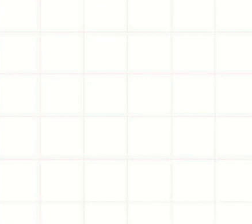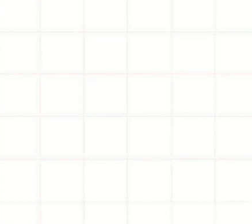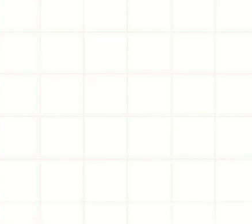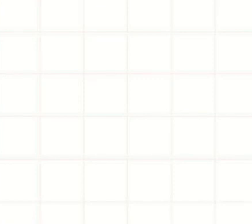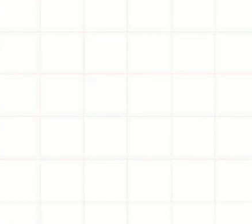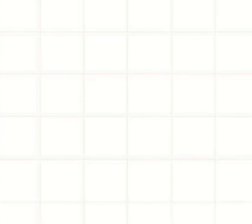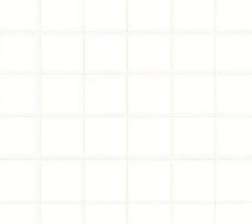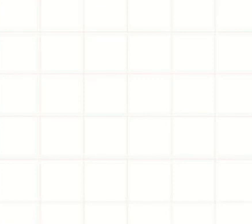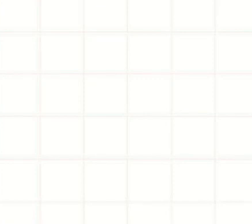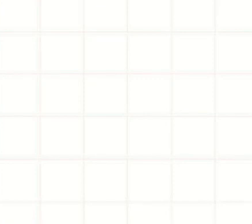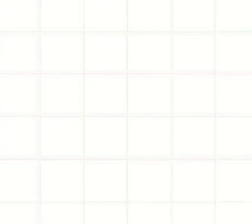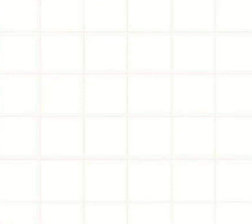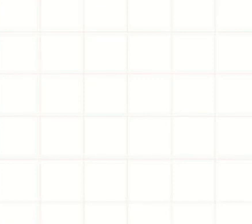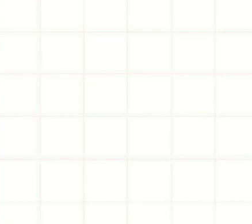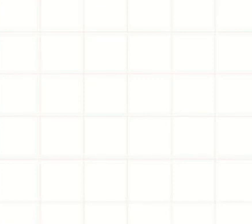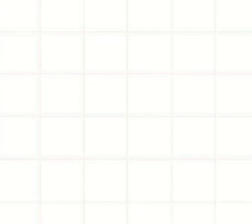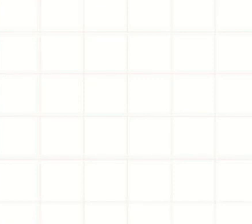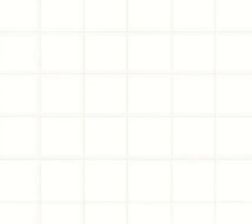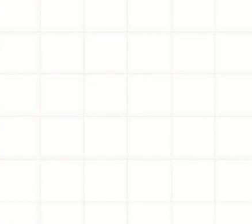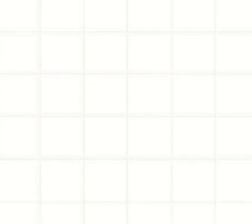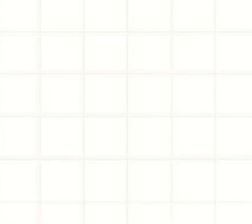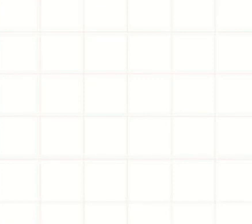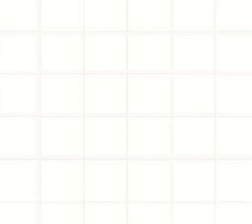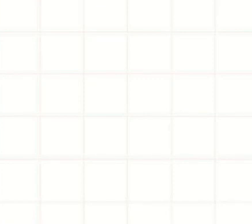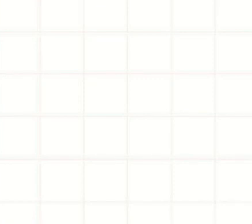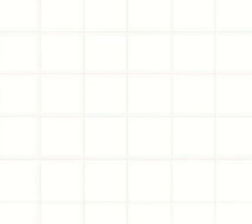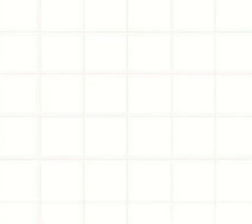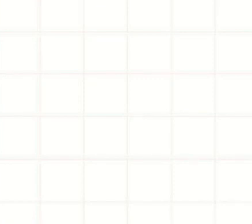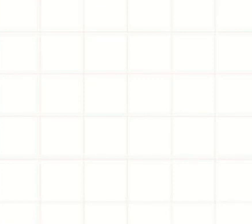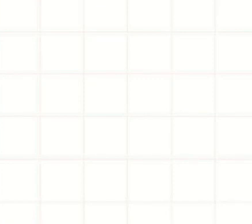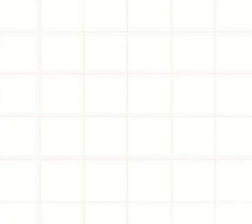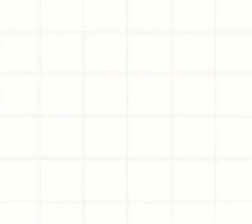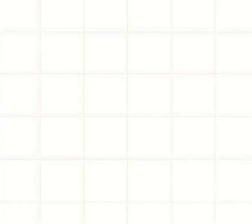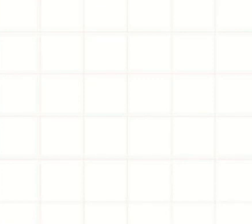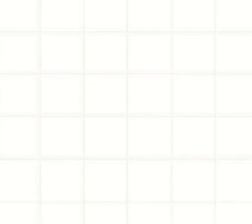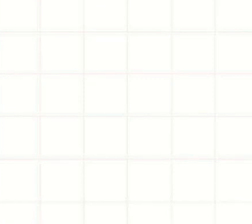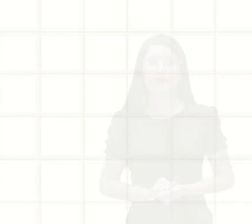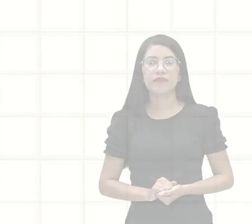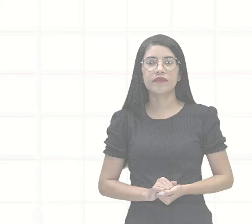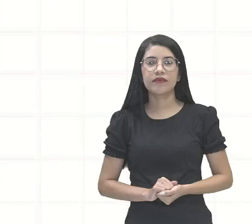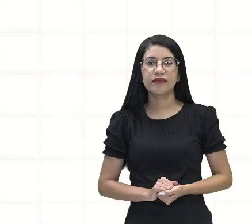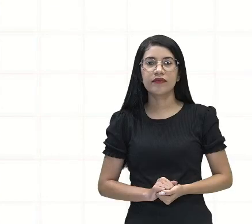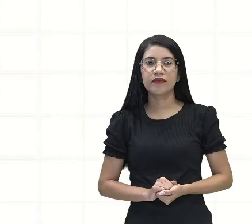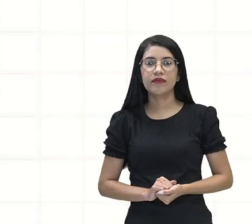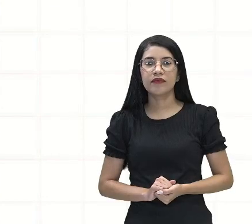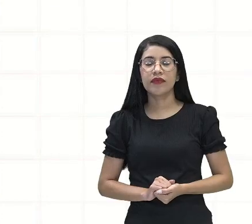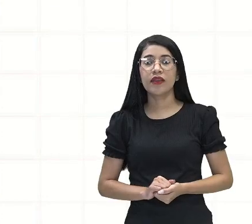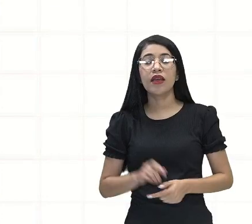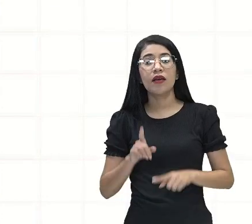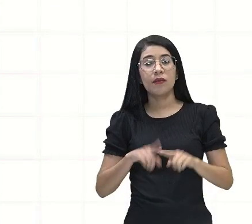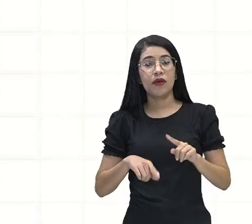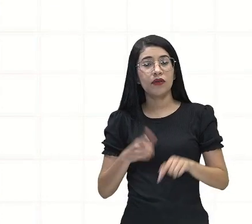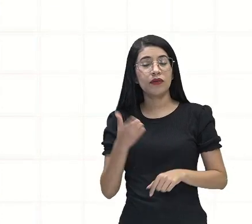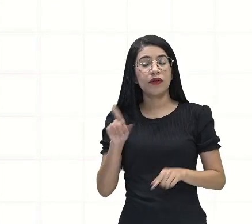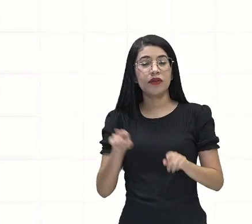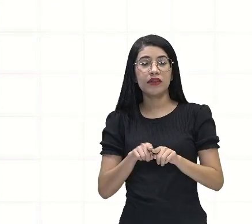produto do extrativismo vegetal que a gente pode destacar aqui é o xamate Né o xamate aqui com